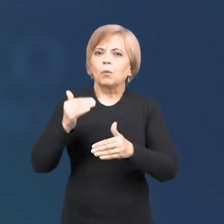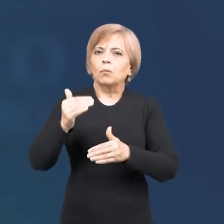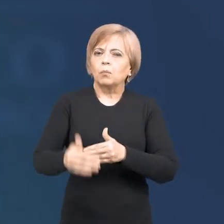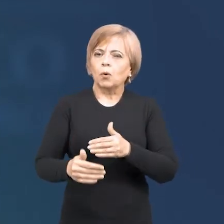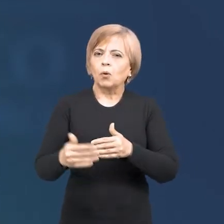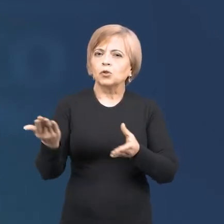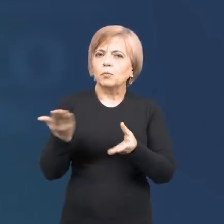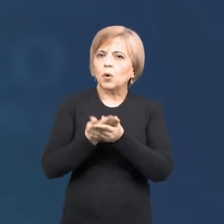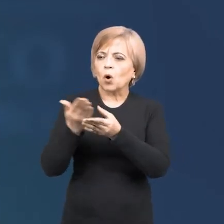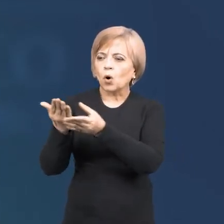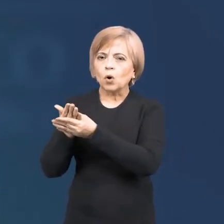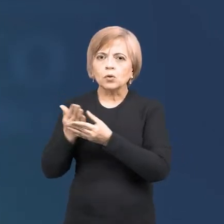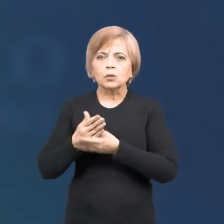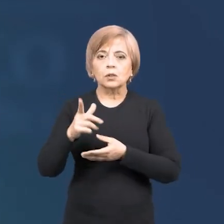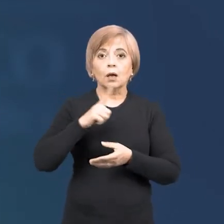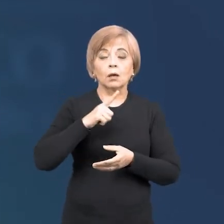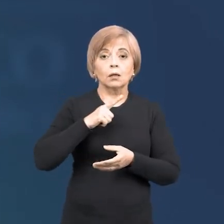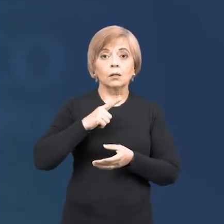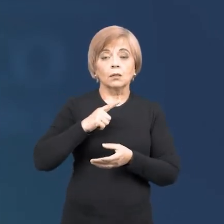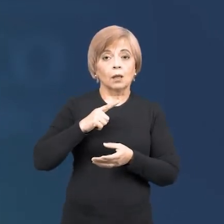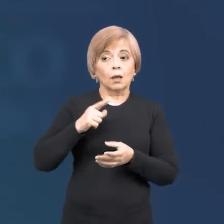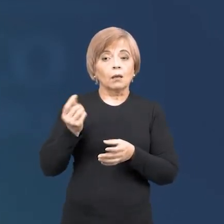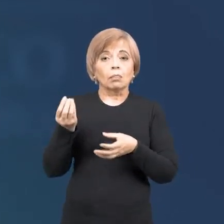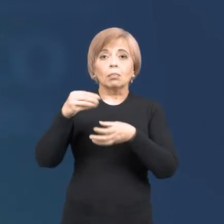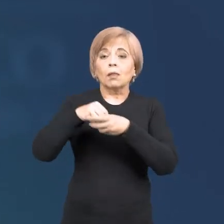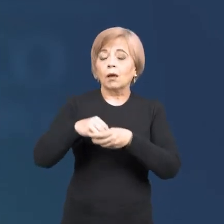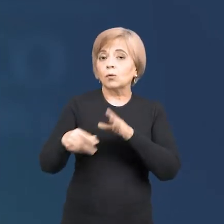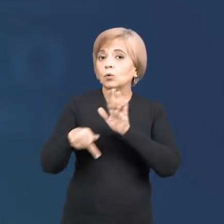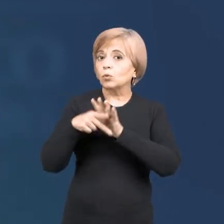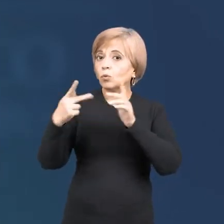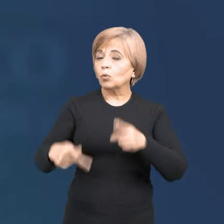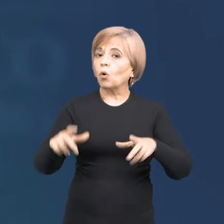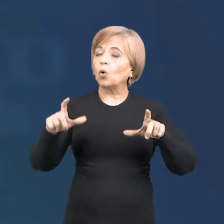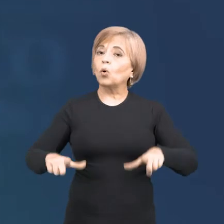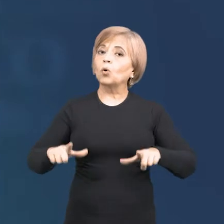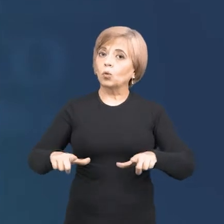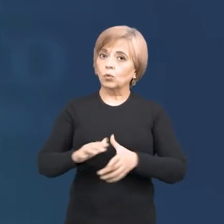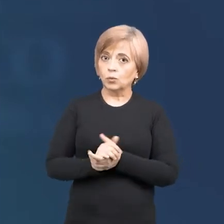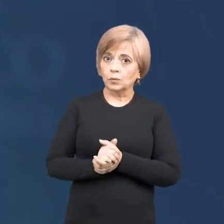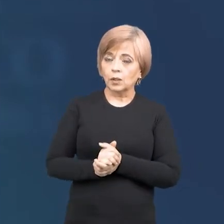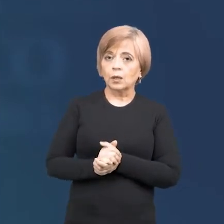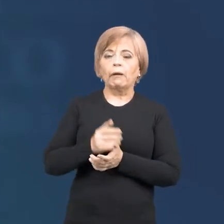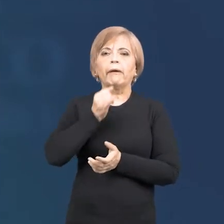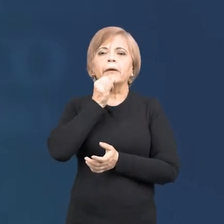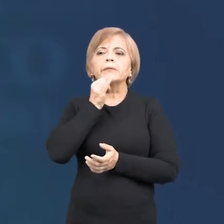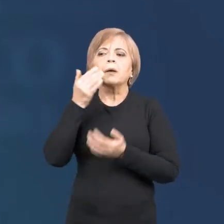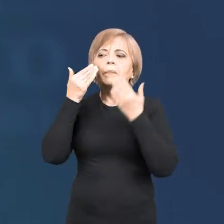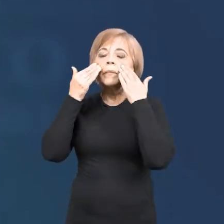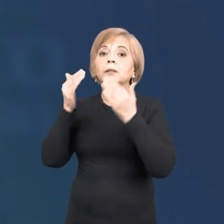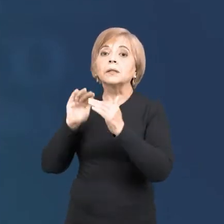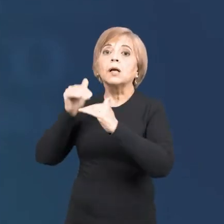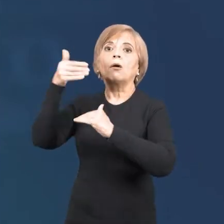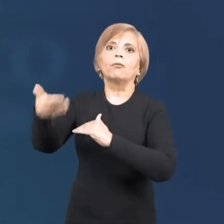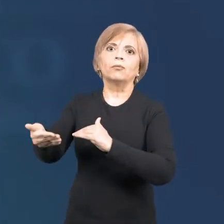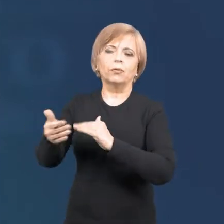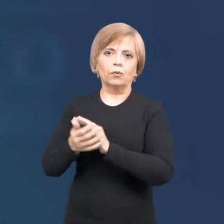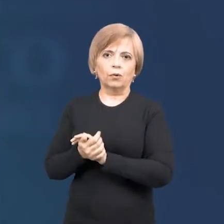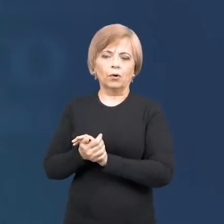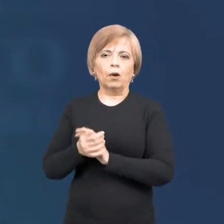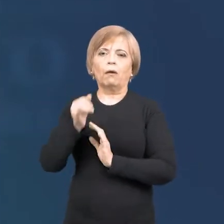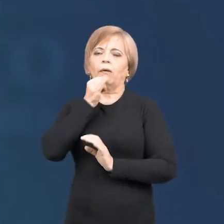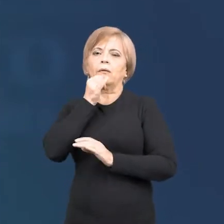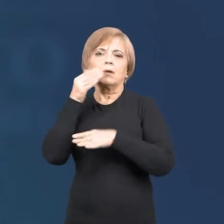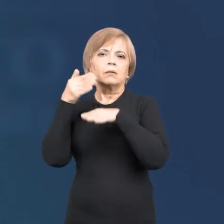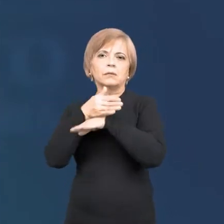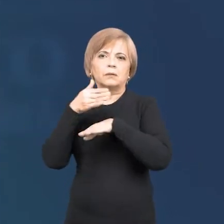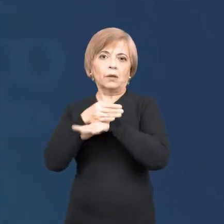se encontram em suporte físico ainda. Então, aquelas limitações mais severas, né, de